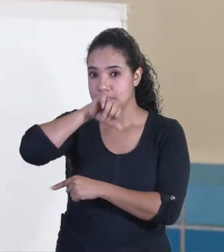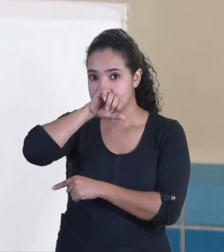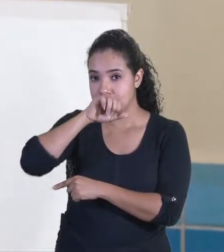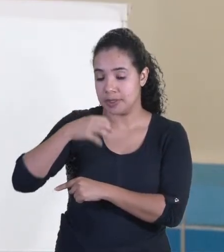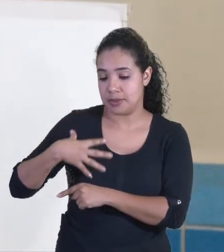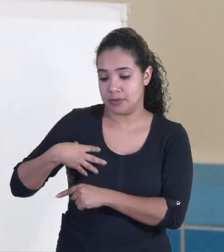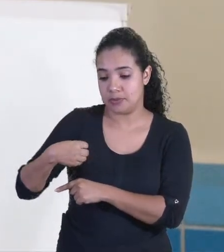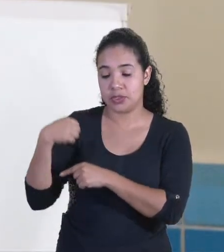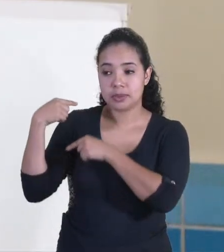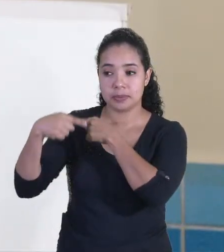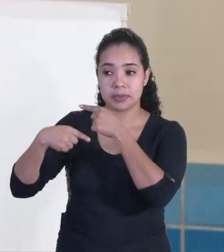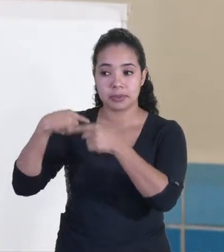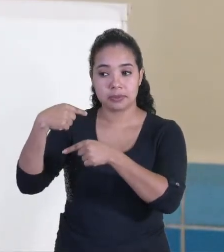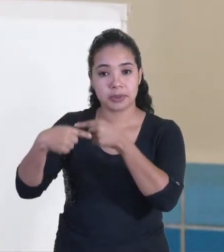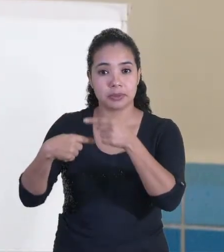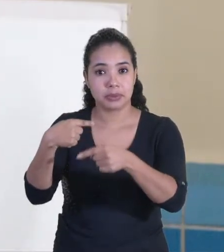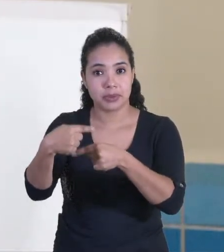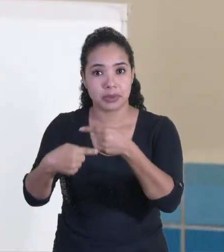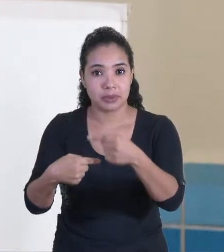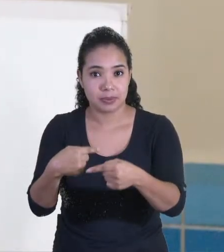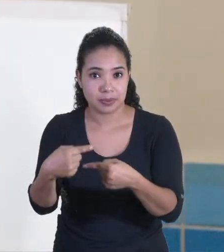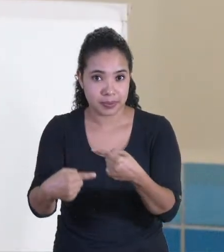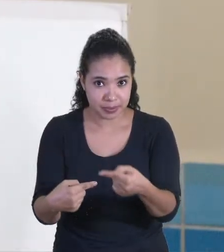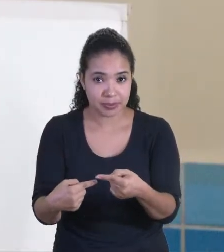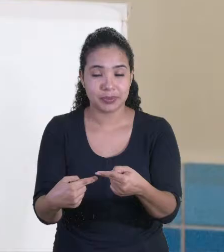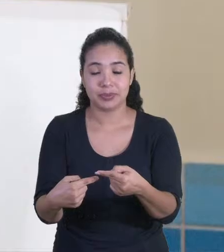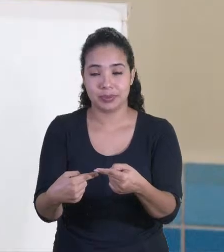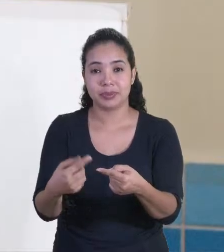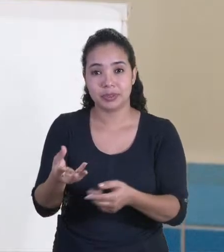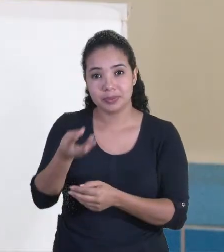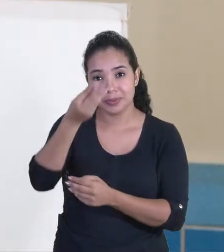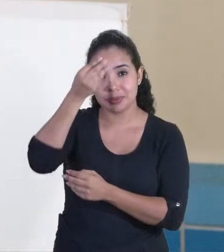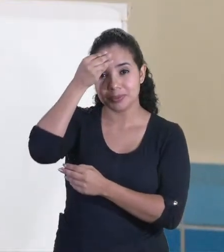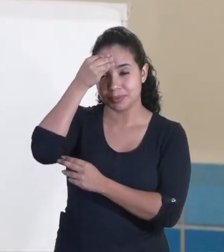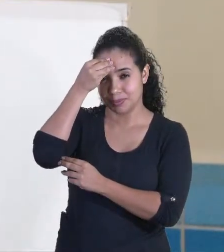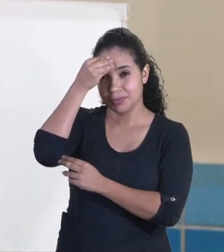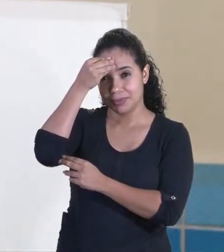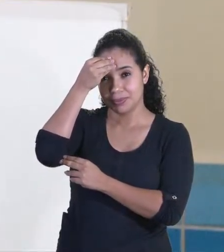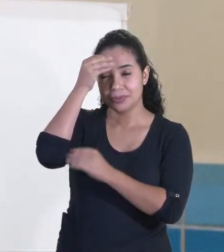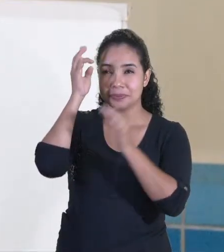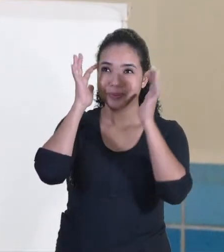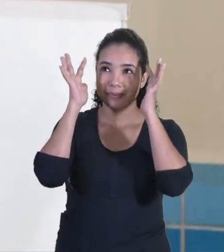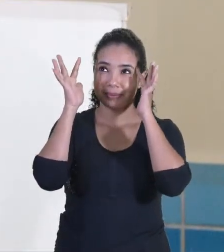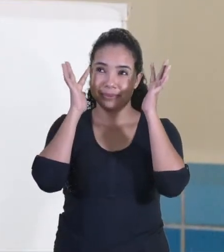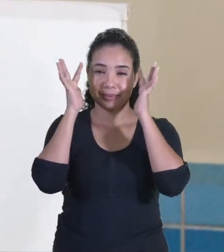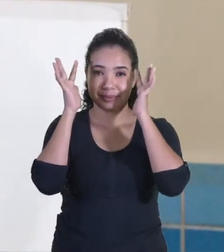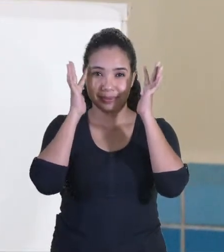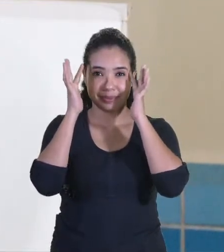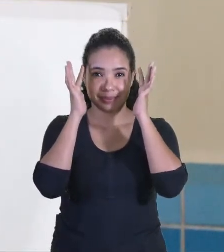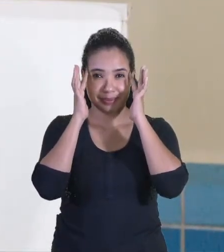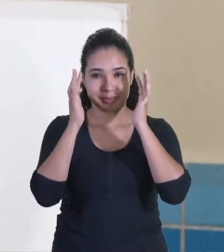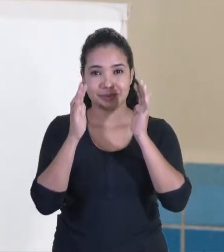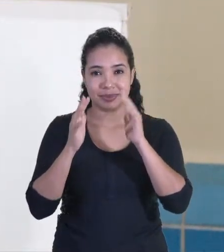acabaram perpetuando, ou seja, fixando no imaginário